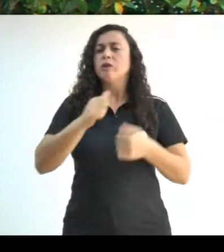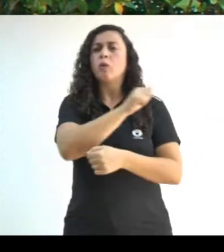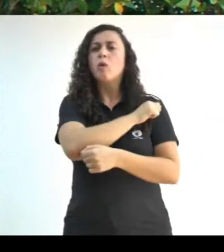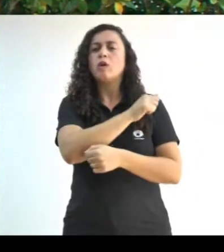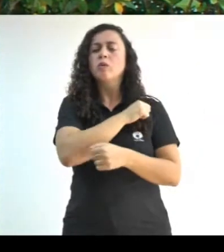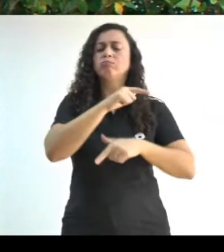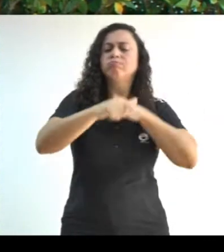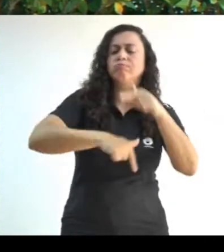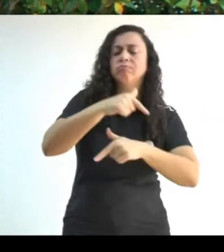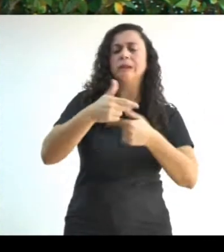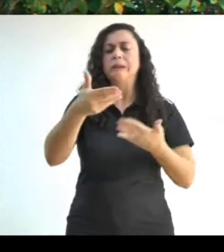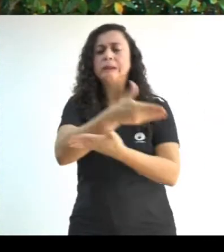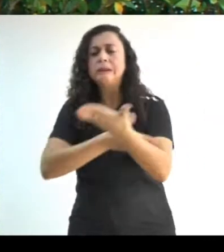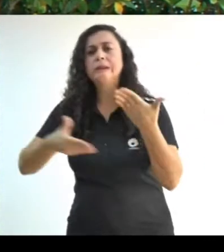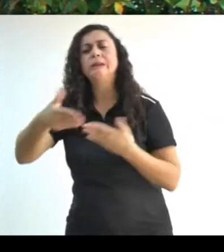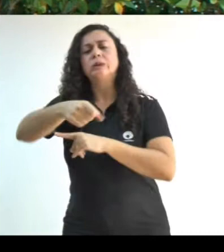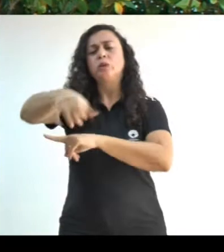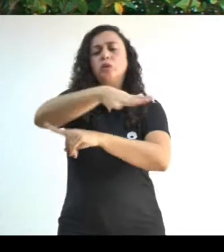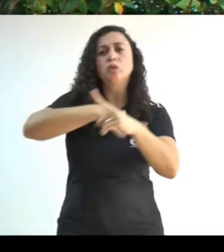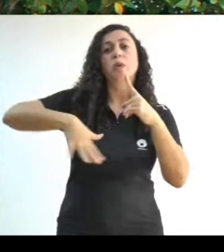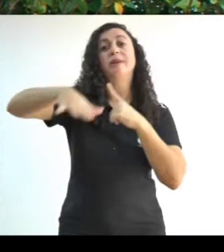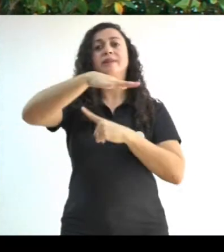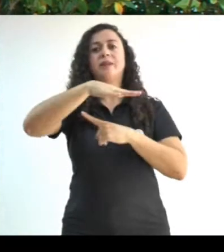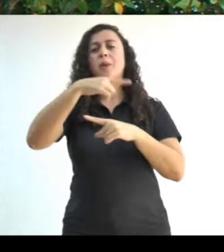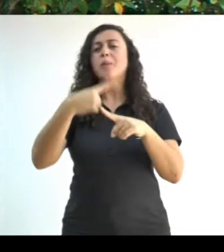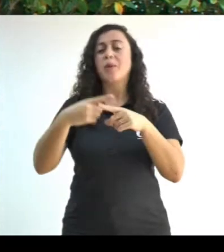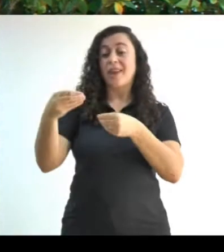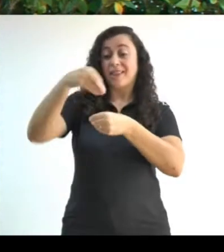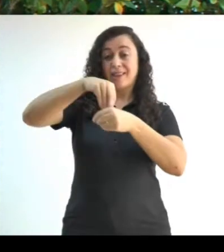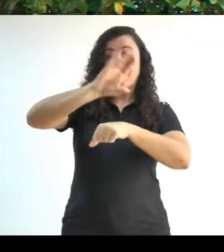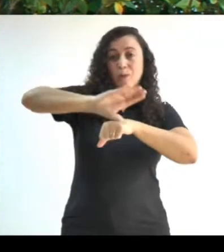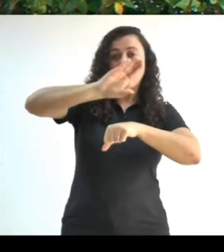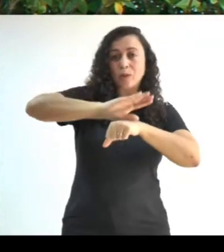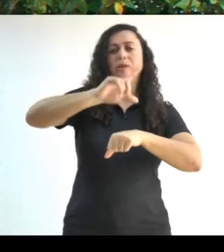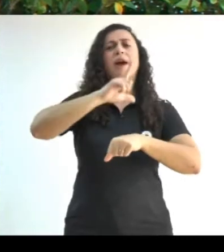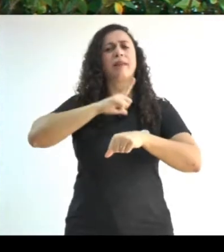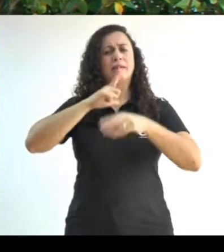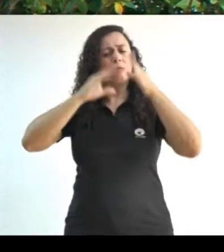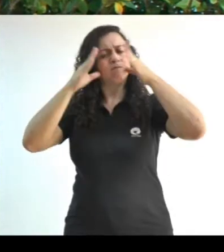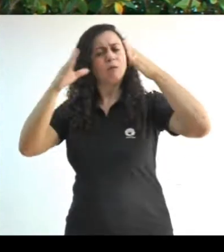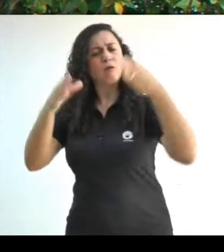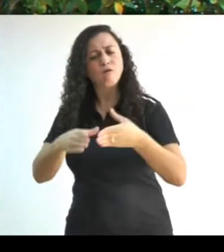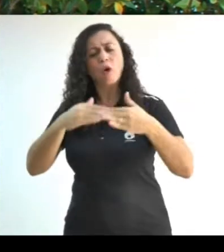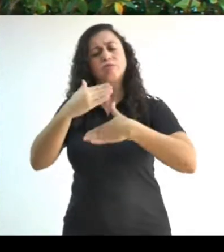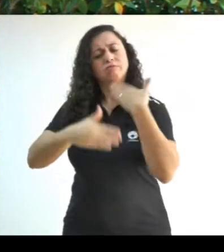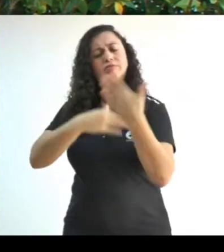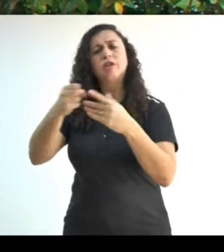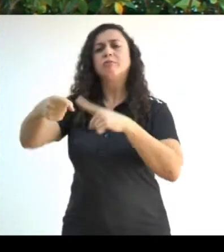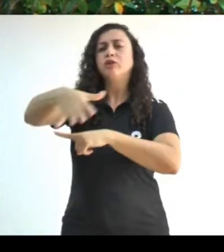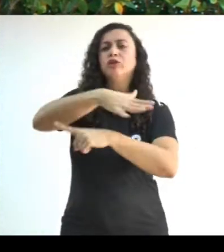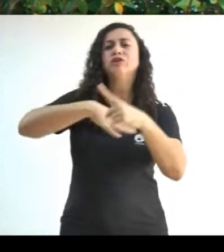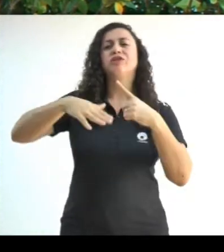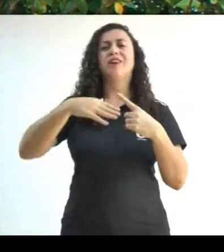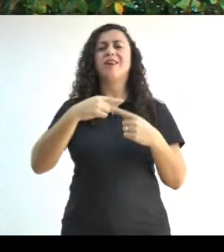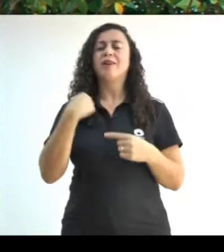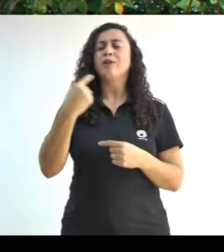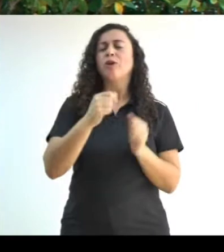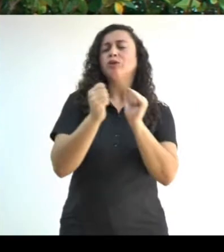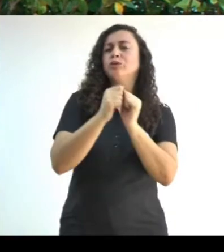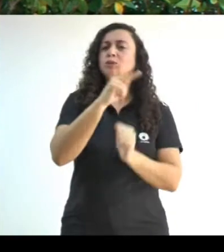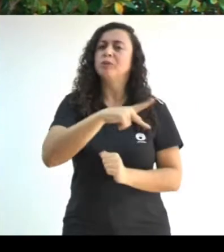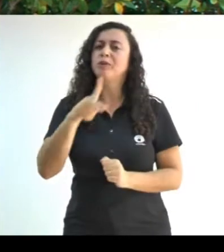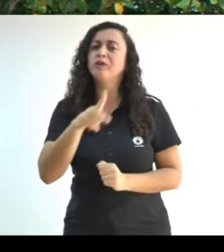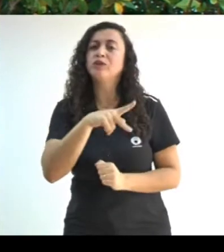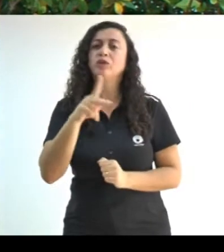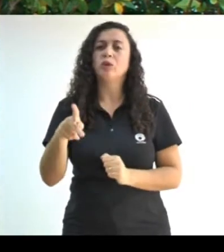a trabalhar com essa parte social, porque dentro do próprio cursinho tem um desenvolvimento muito grande da gente com os